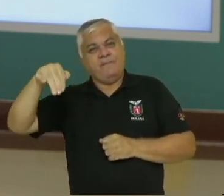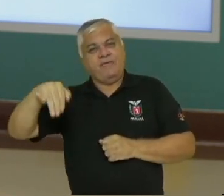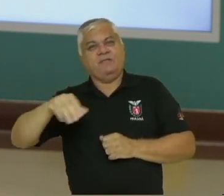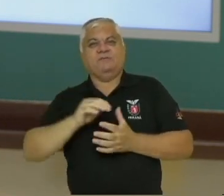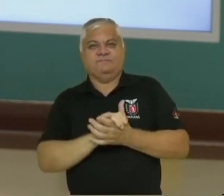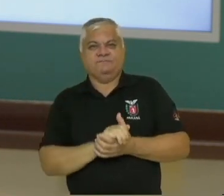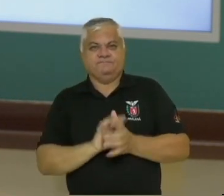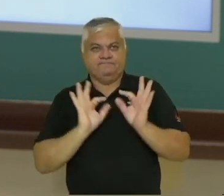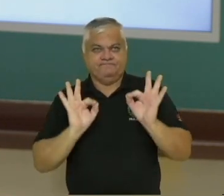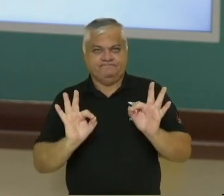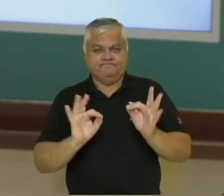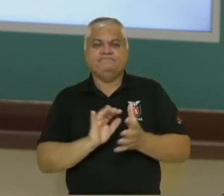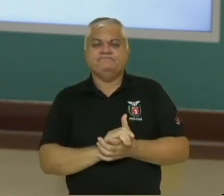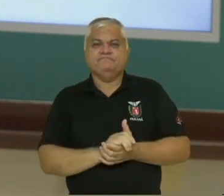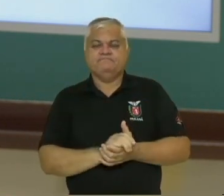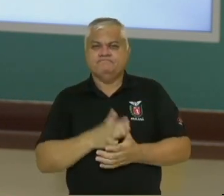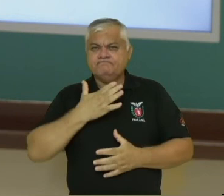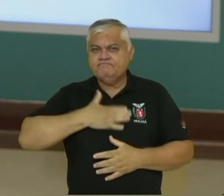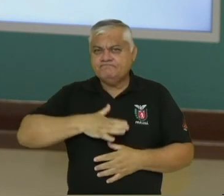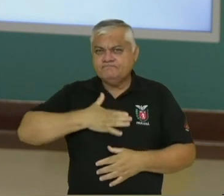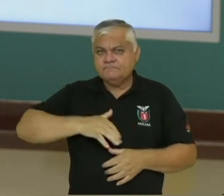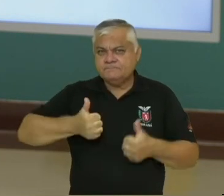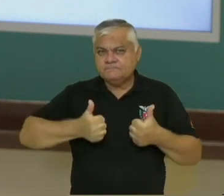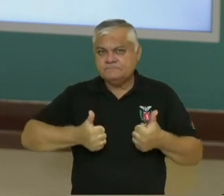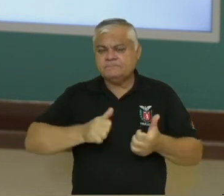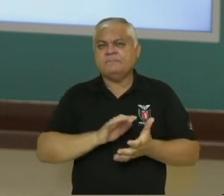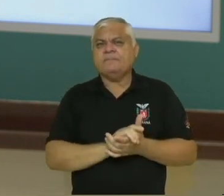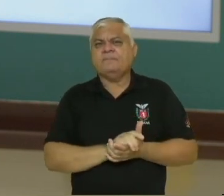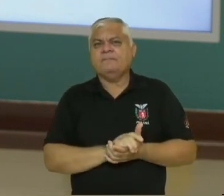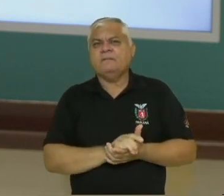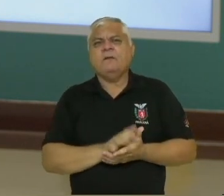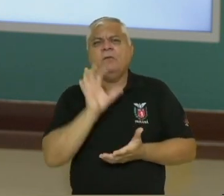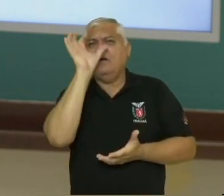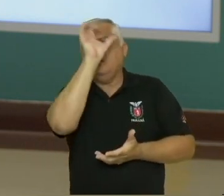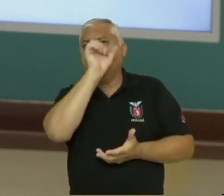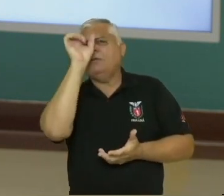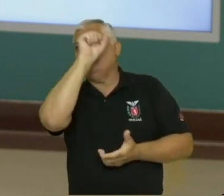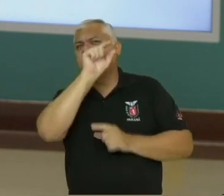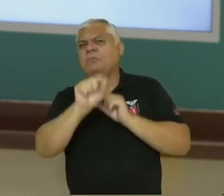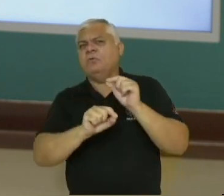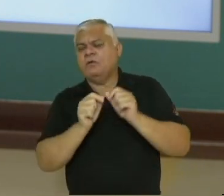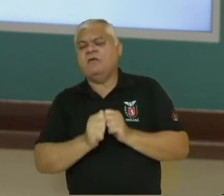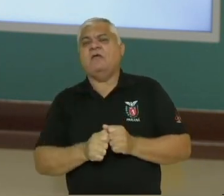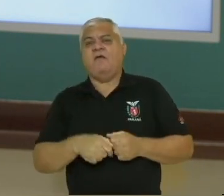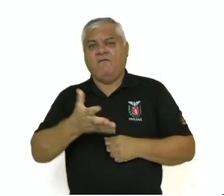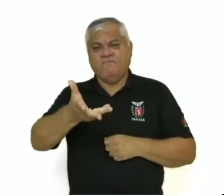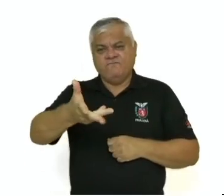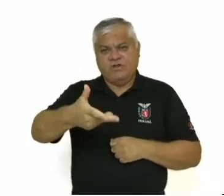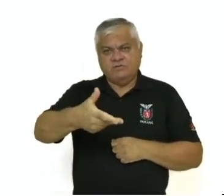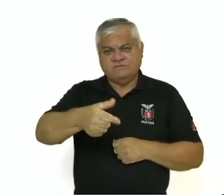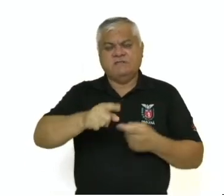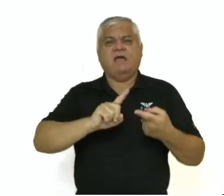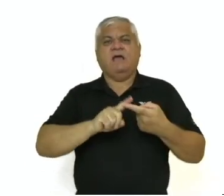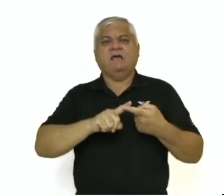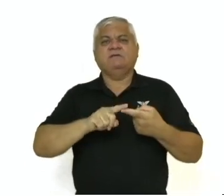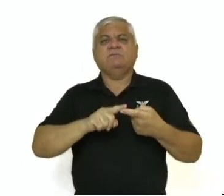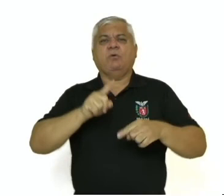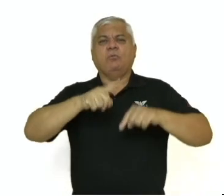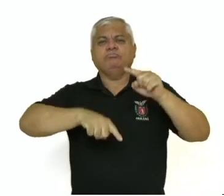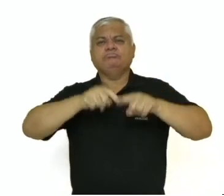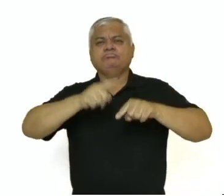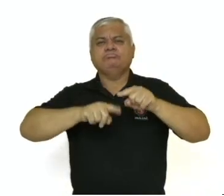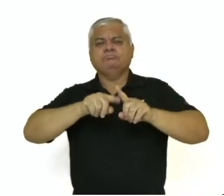Certo? Tranquilo? Então, veja o que nós vimos hoje. Definimos velocidade como a rapidez com que um corpo se